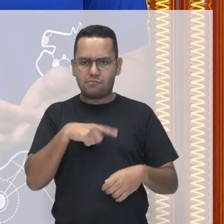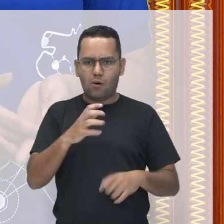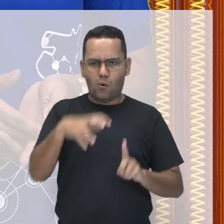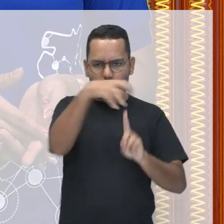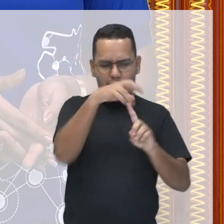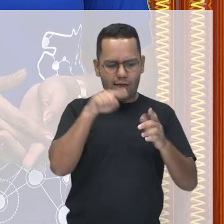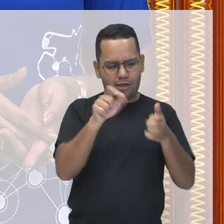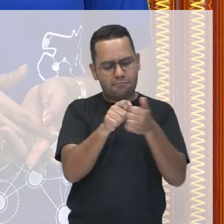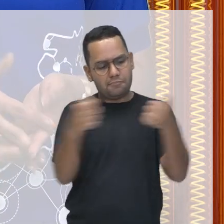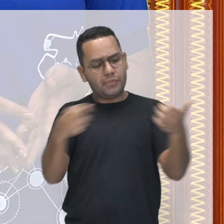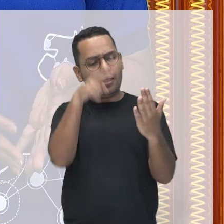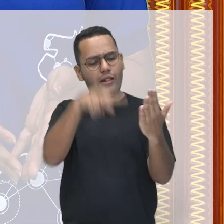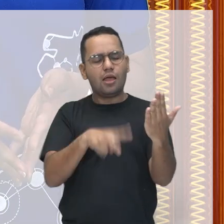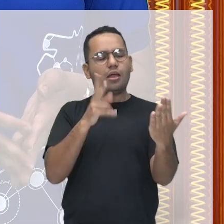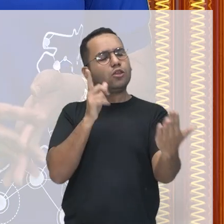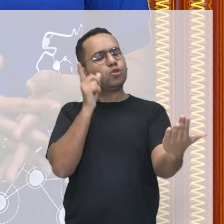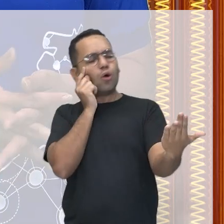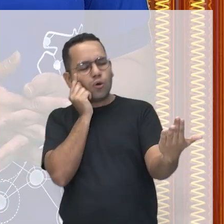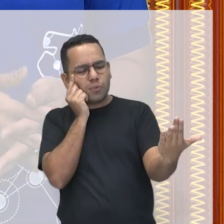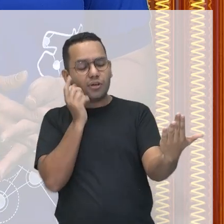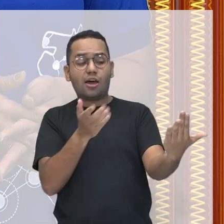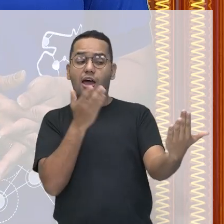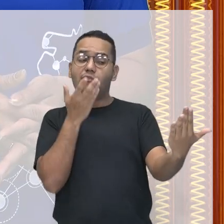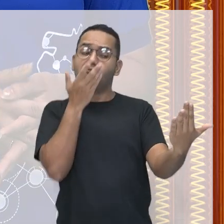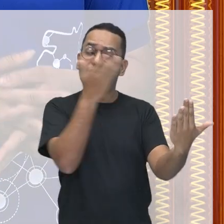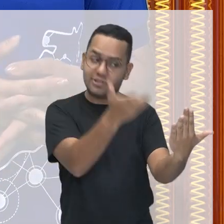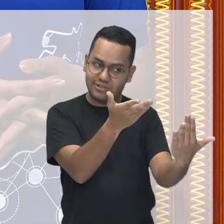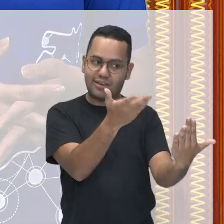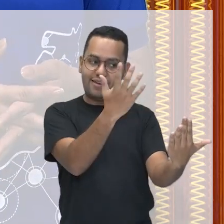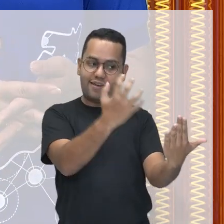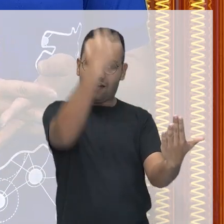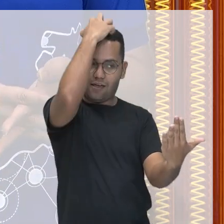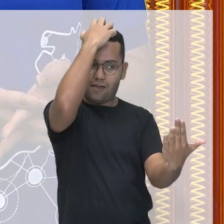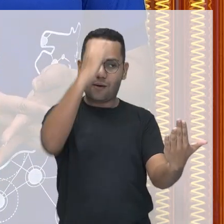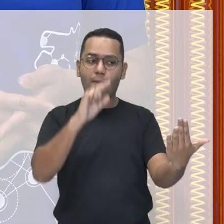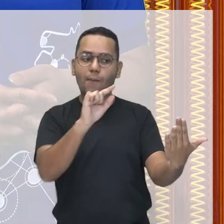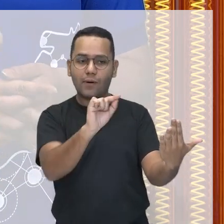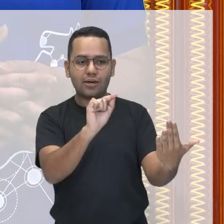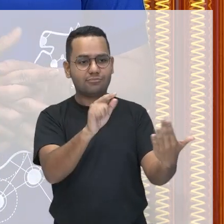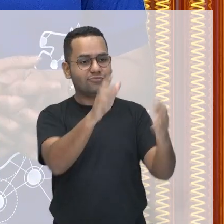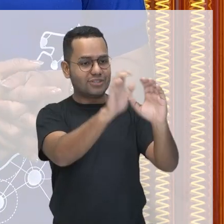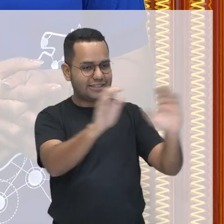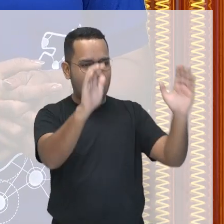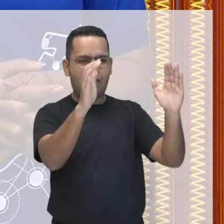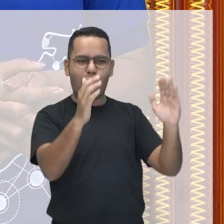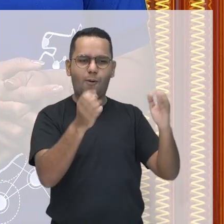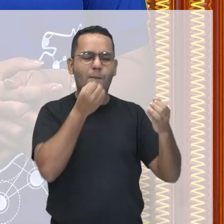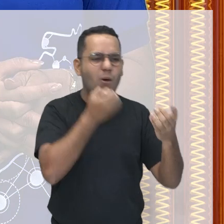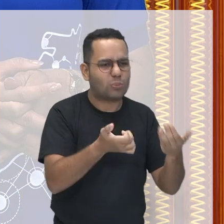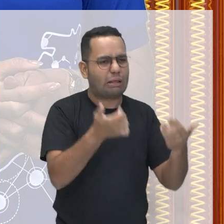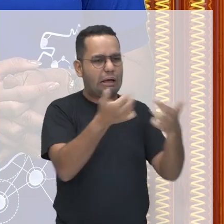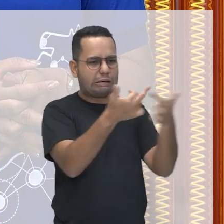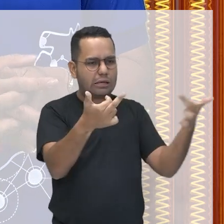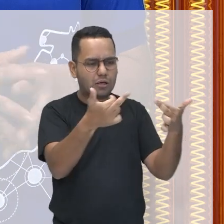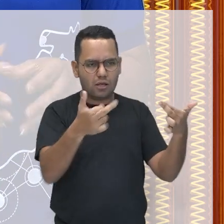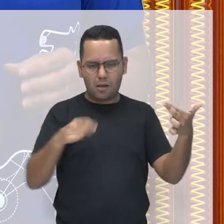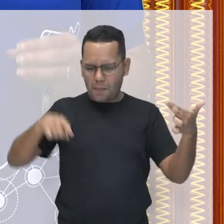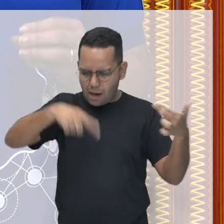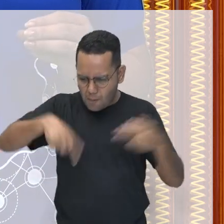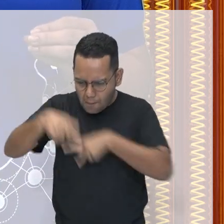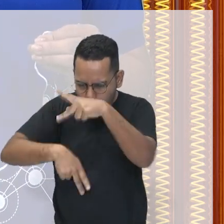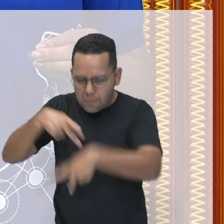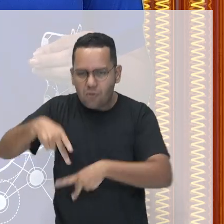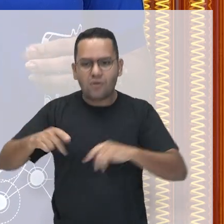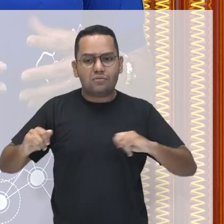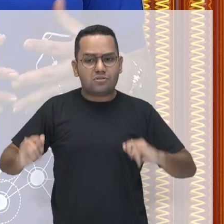narcótico. Bem-aventurado, Senhor, para vós o reino do céu e para o nosso povo o do inferno.